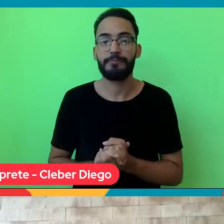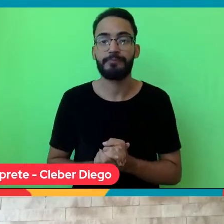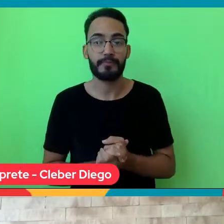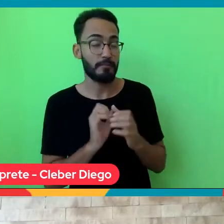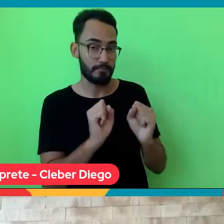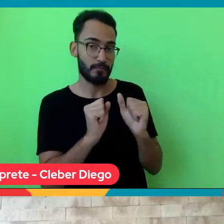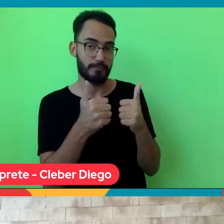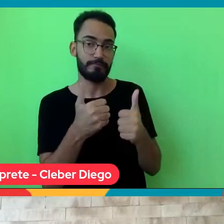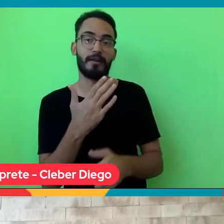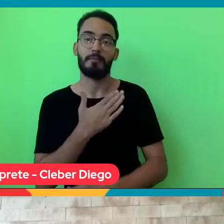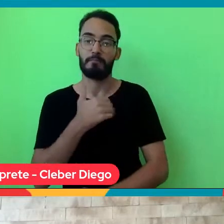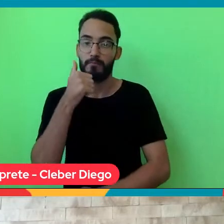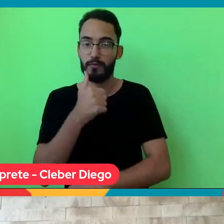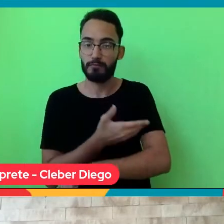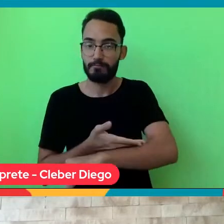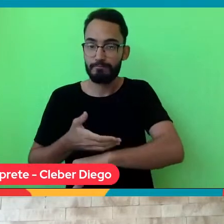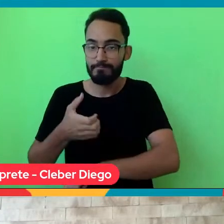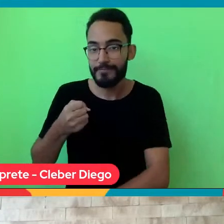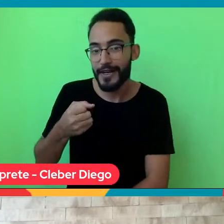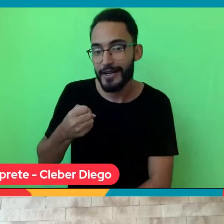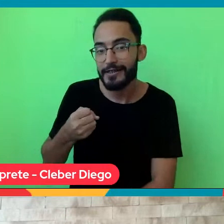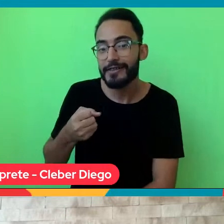Claro, eu sou uma mulher, sou branca,